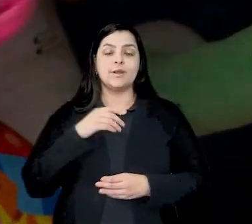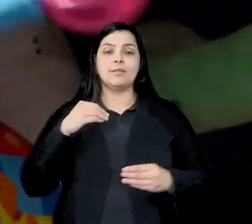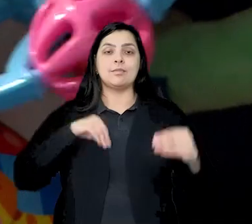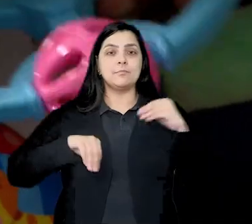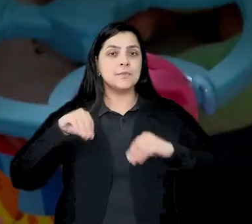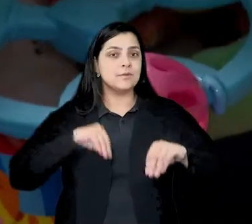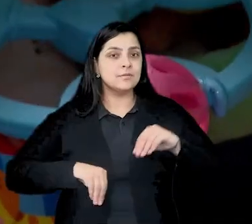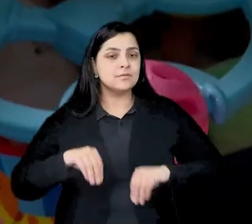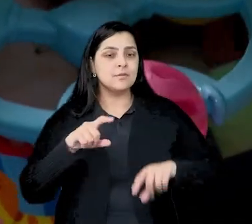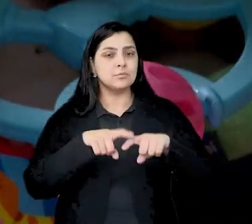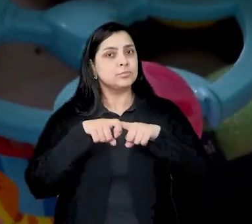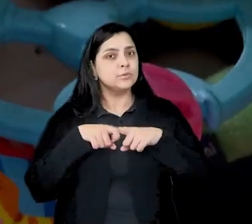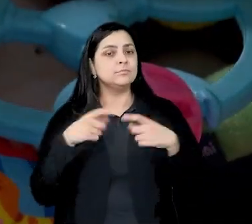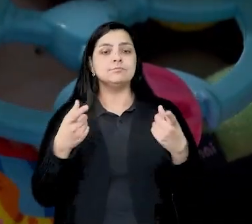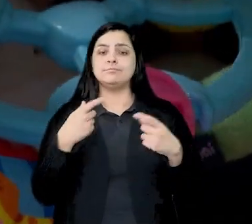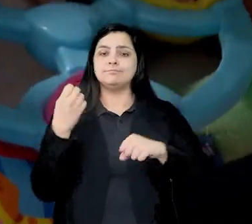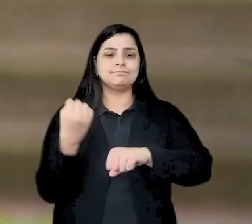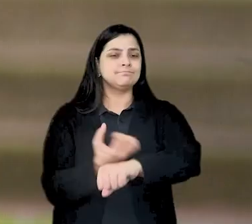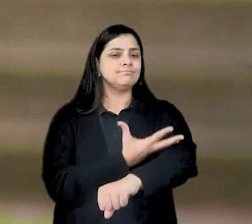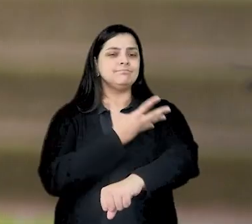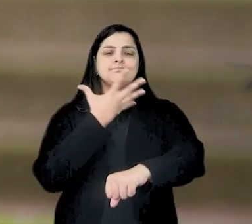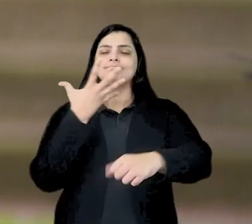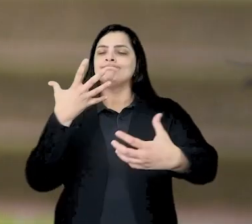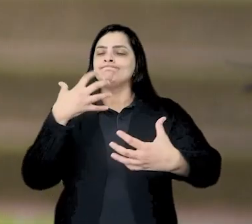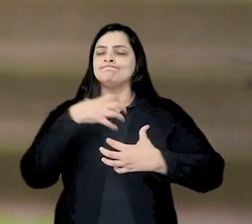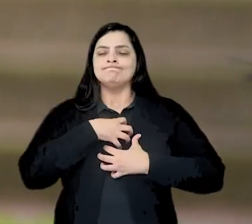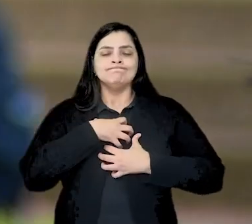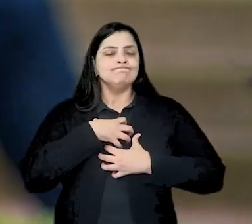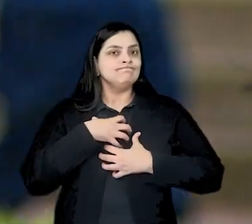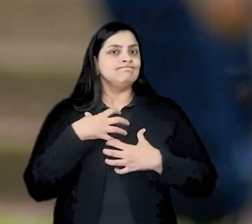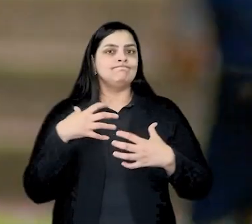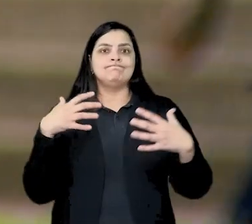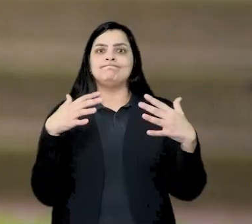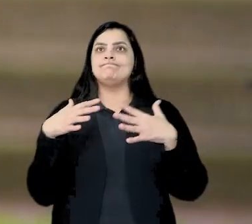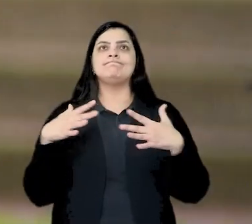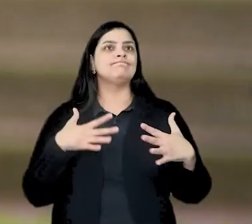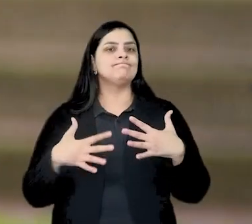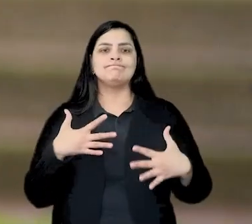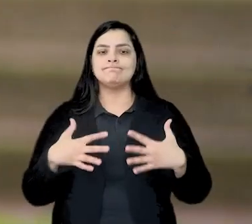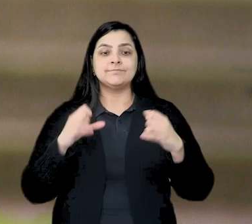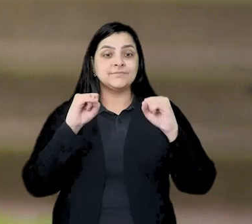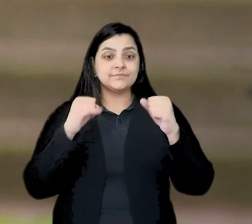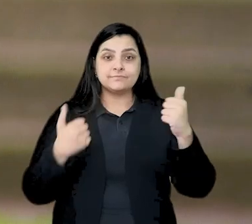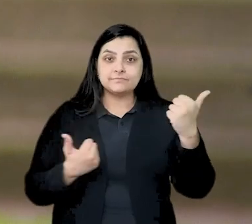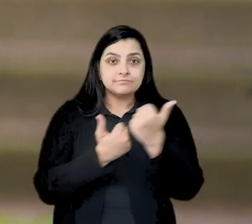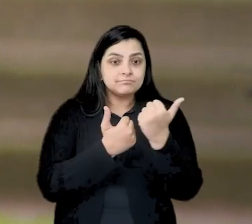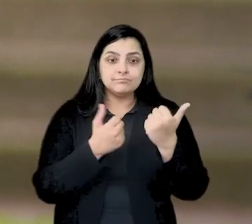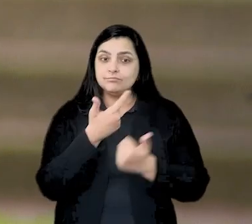processo depressivo, porque o emocional fica muito abatido, fica muito abalado. Se ela não tiver uma estrutura boa